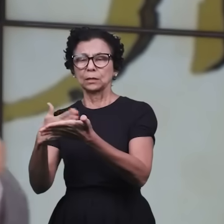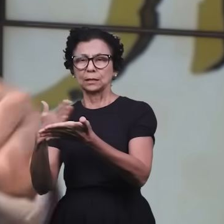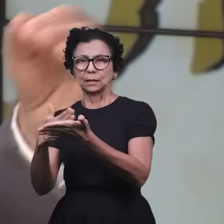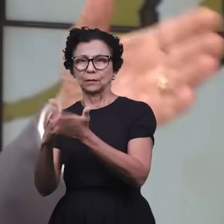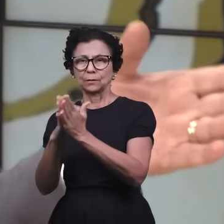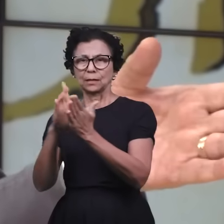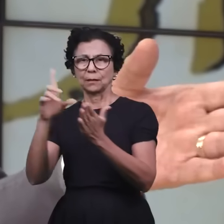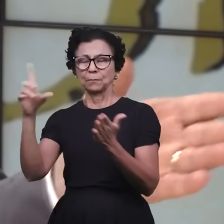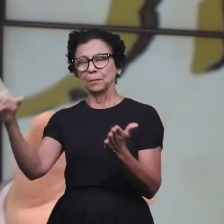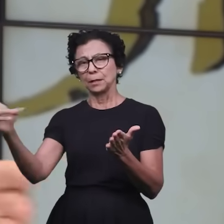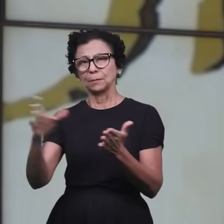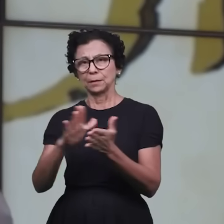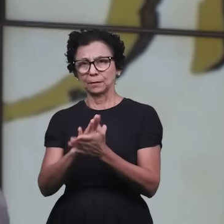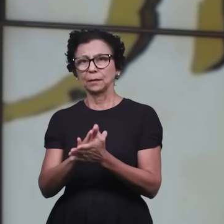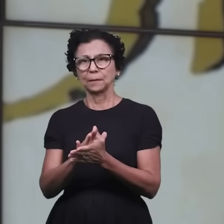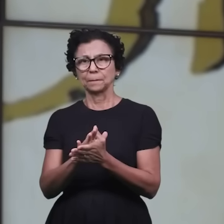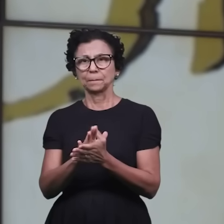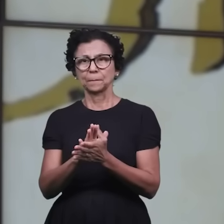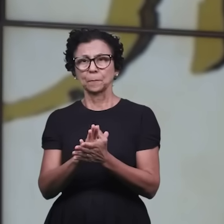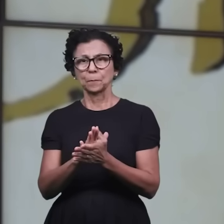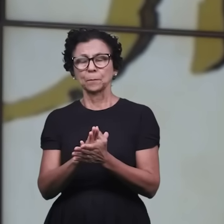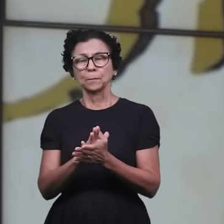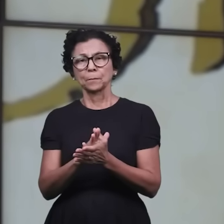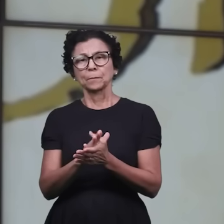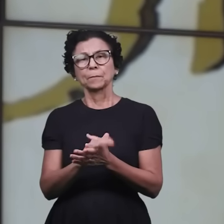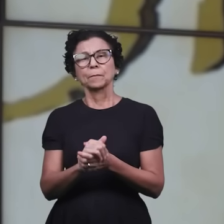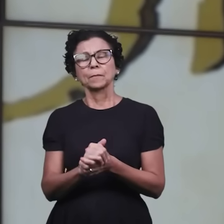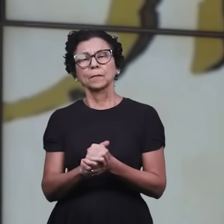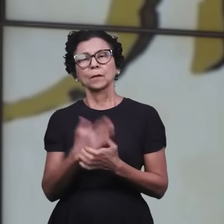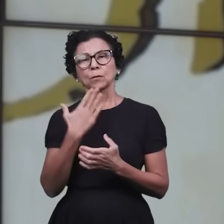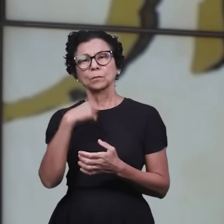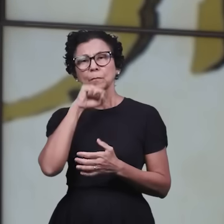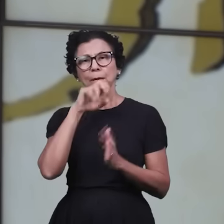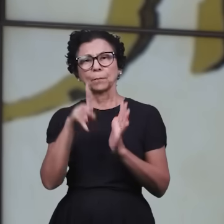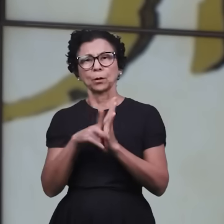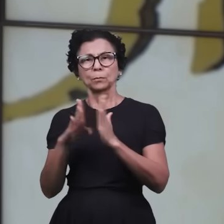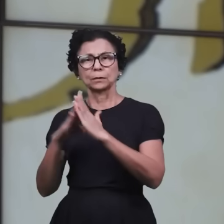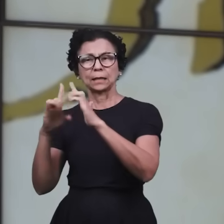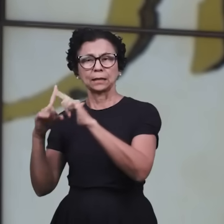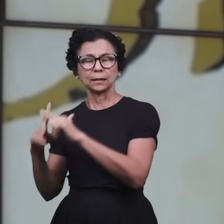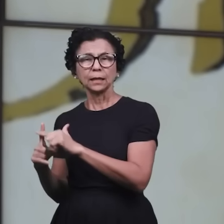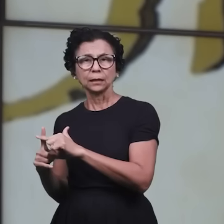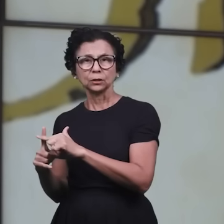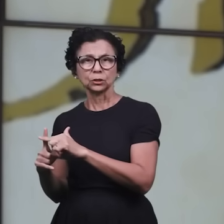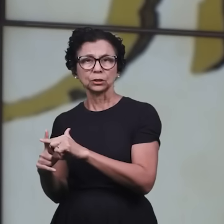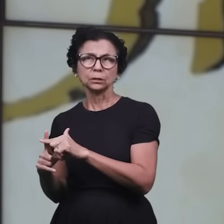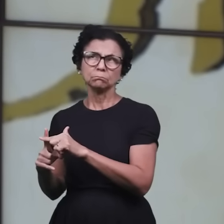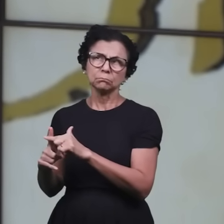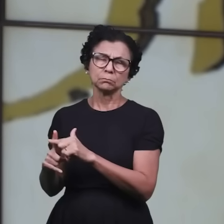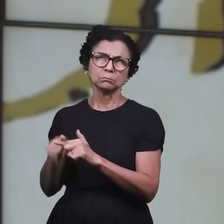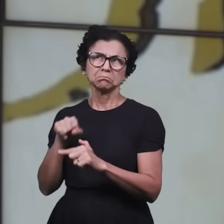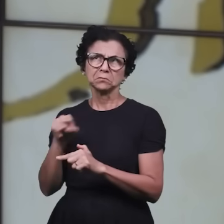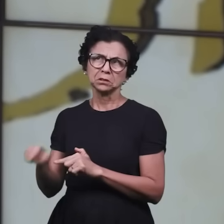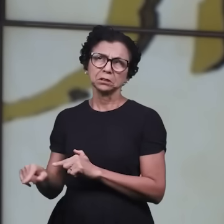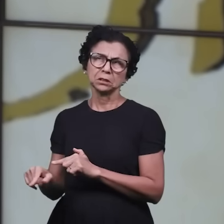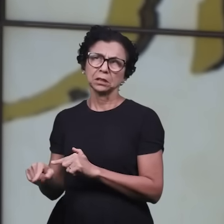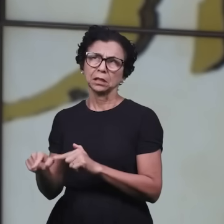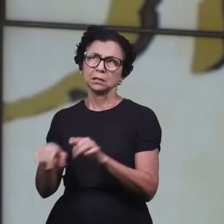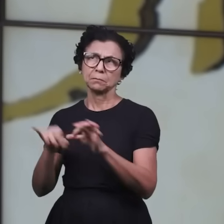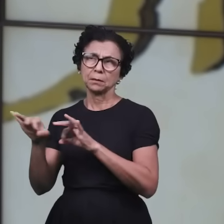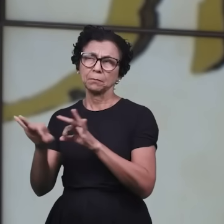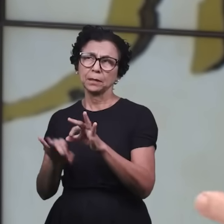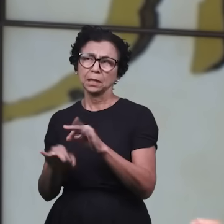dizer, eles dizem os pais da igreja que definiram o cânon bíblico. Então, se eles definiram o cânon bíblico, daí para frente, eles podem modificar o que for